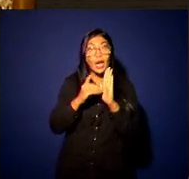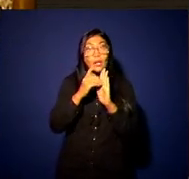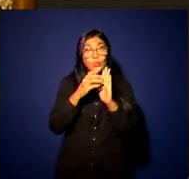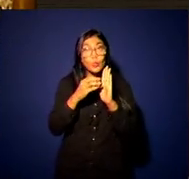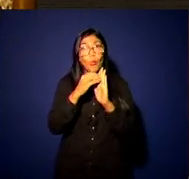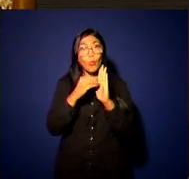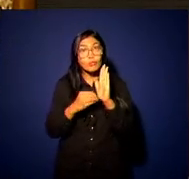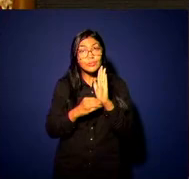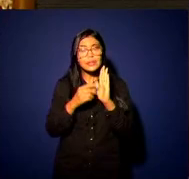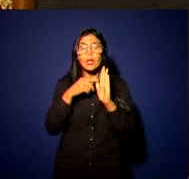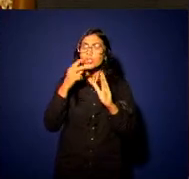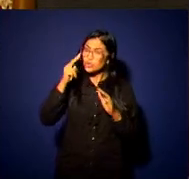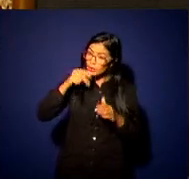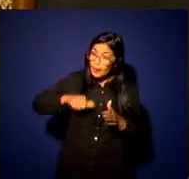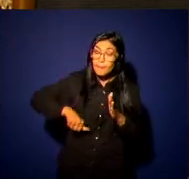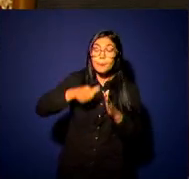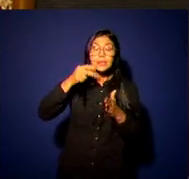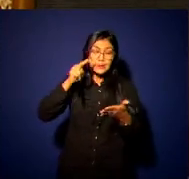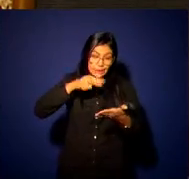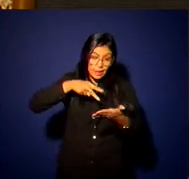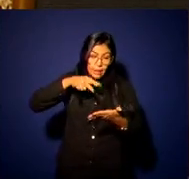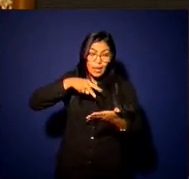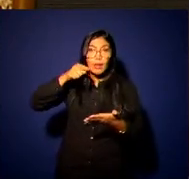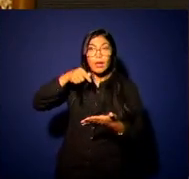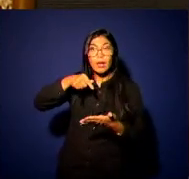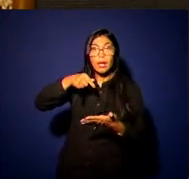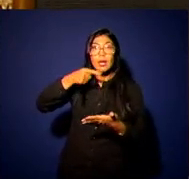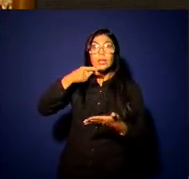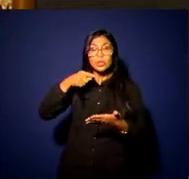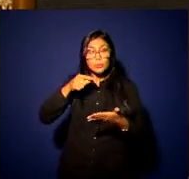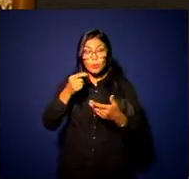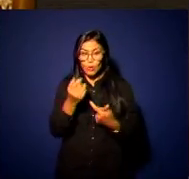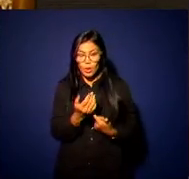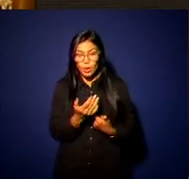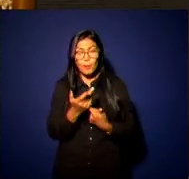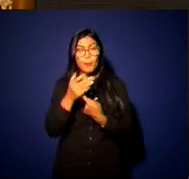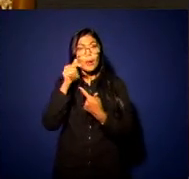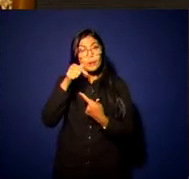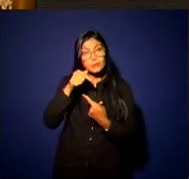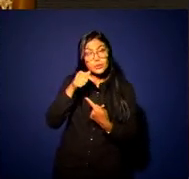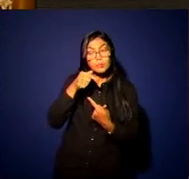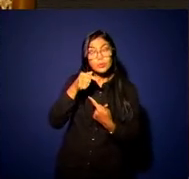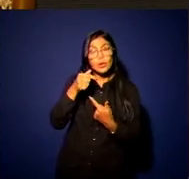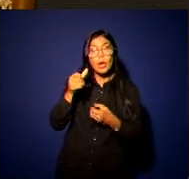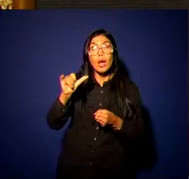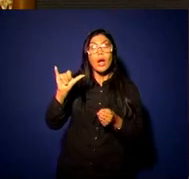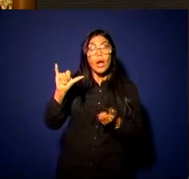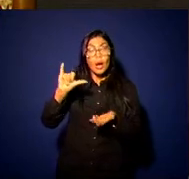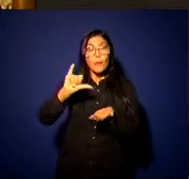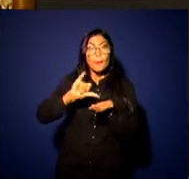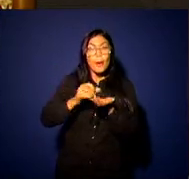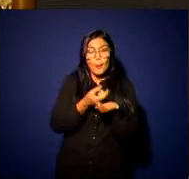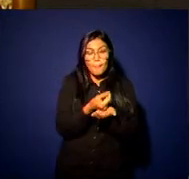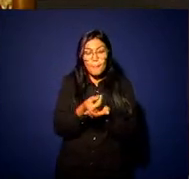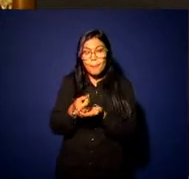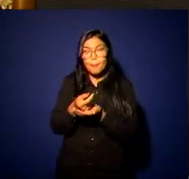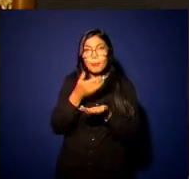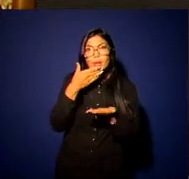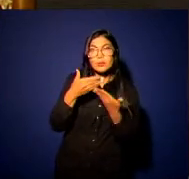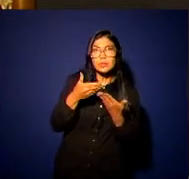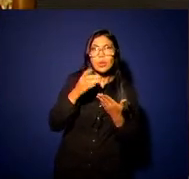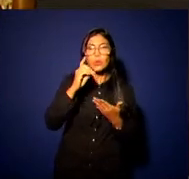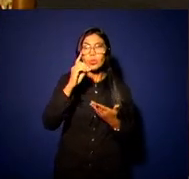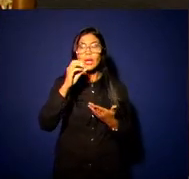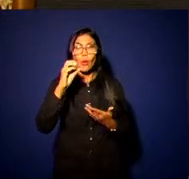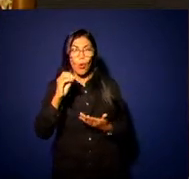que a gente consiga revisar o papel do uso da tecnologia na regulação do Mercado de Capitais o dela tem uma serventia absolutamente